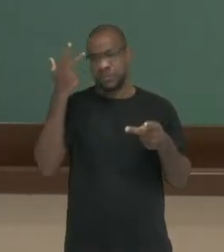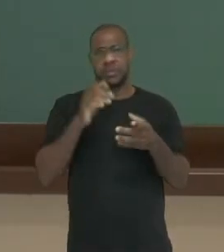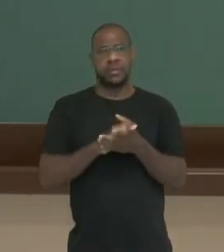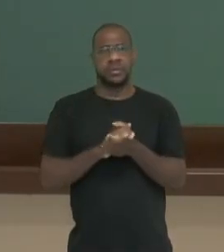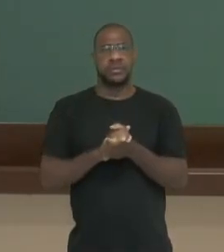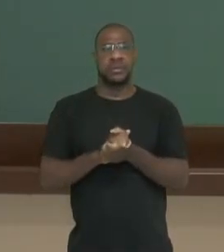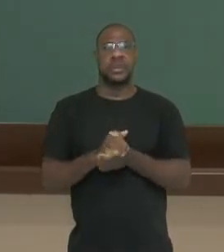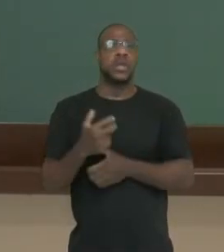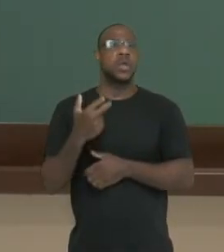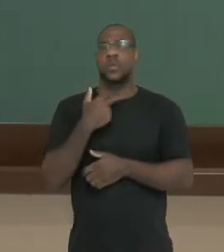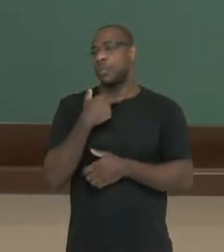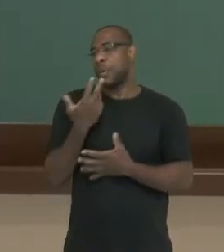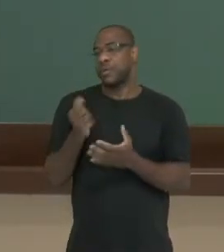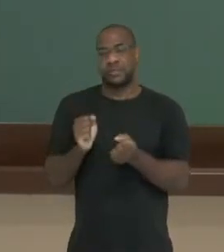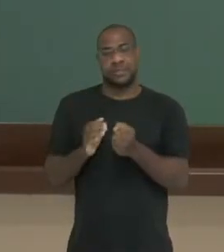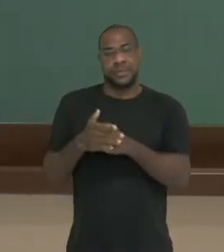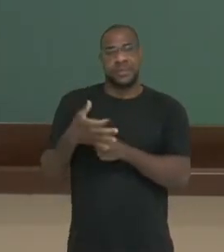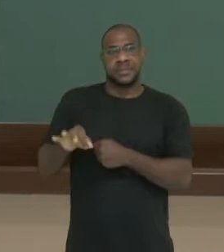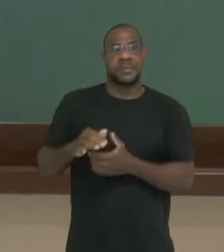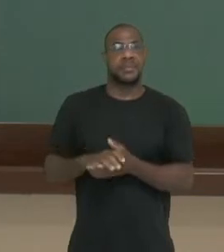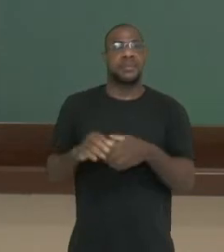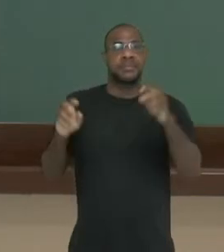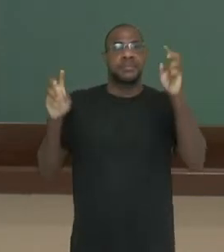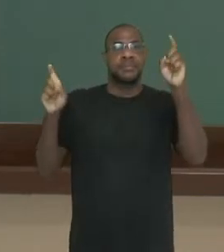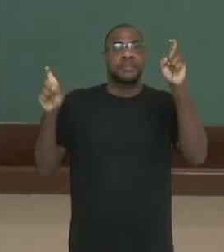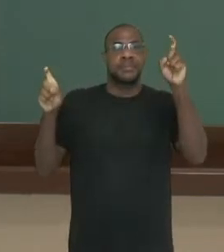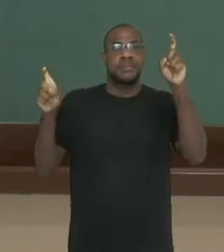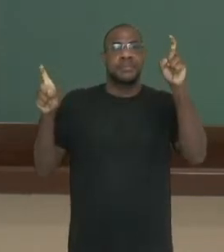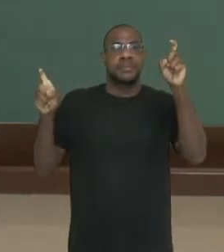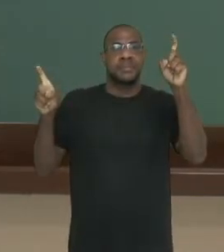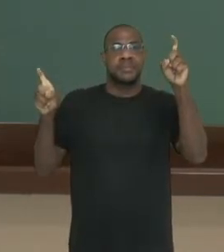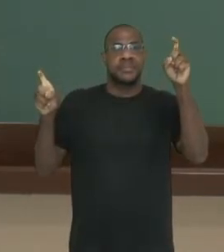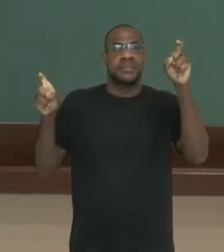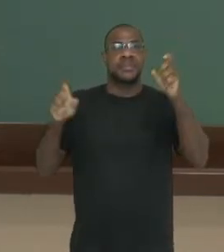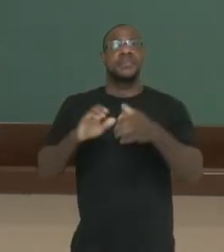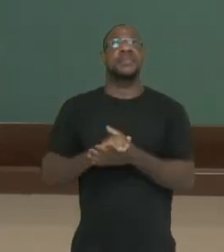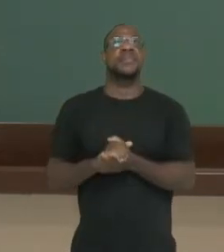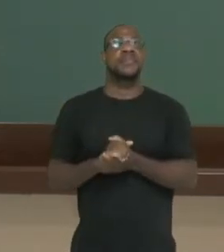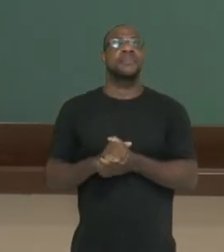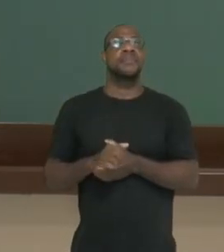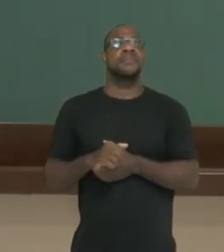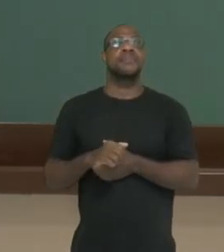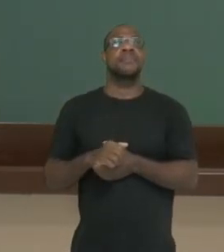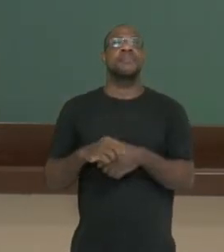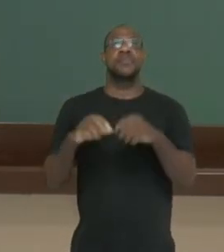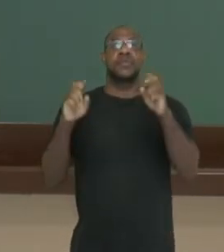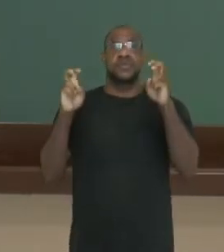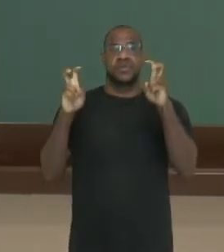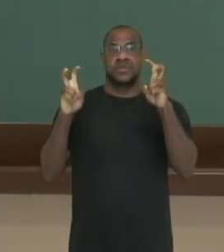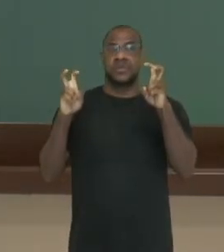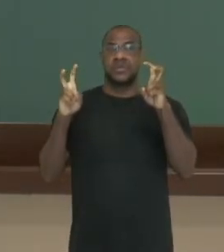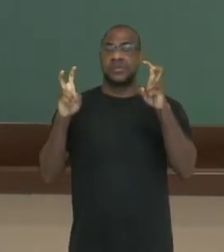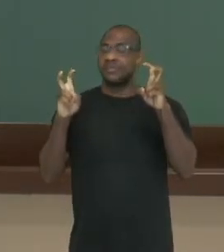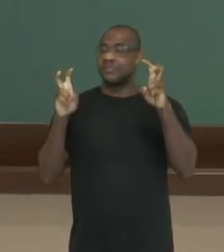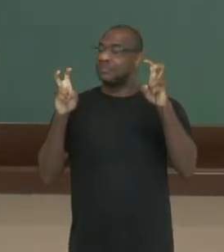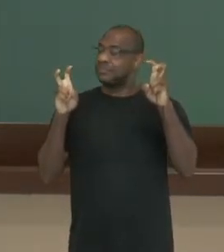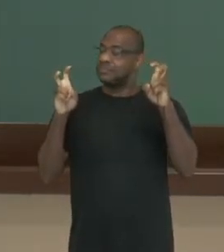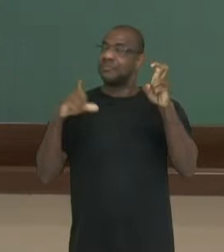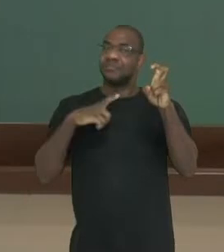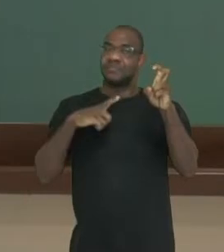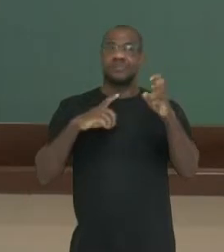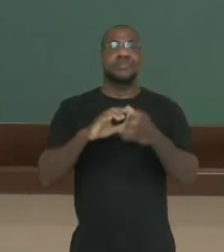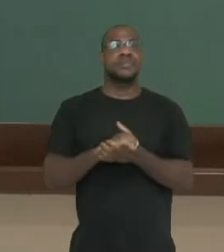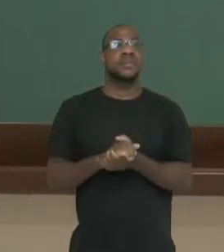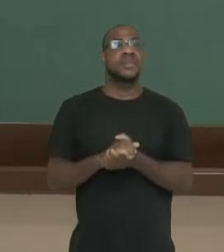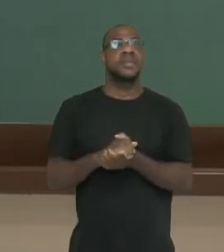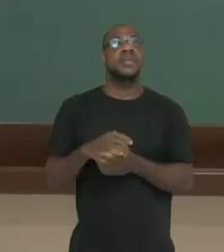2 risquinhos, né, a gente só tem um risquinho representando essas aspas no título, já na manchete da nossa notícia.